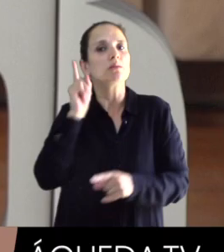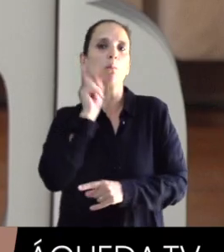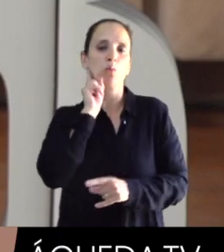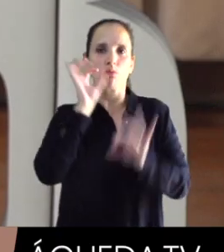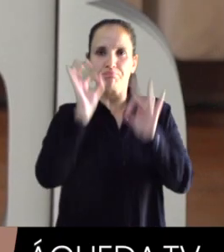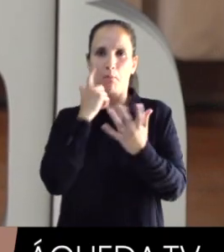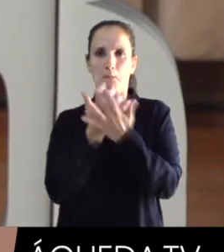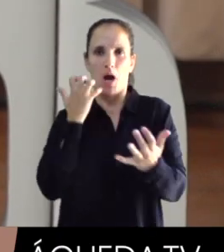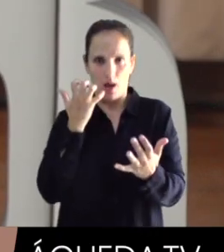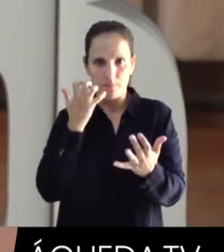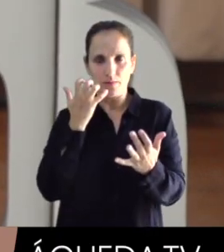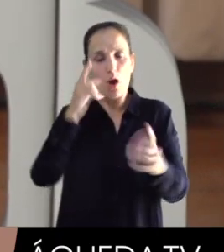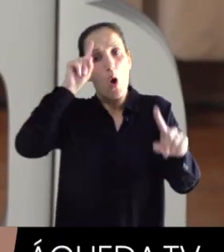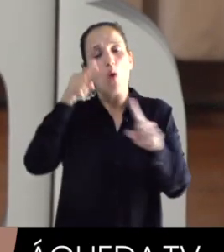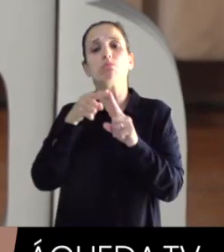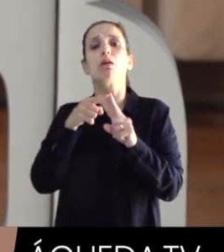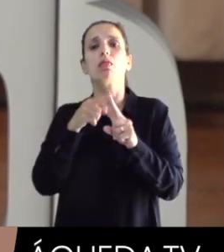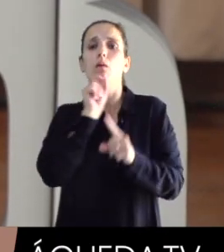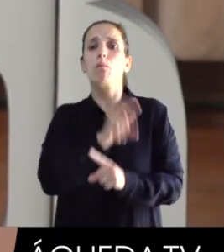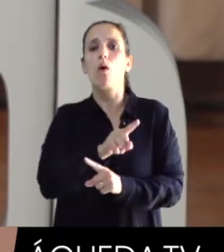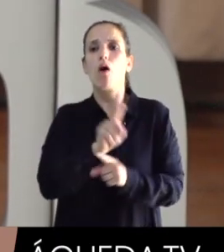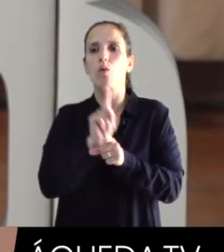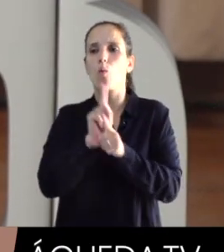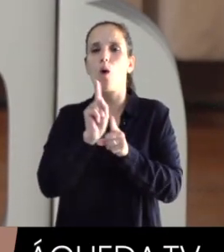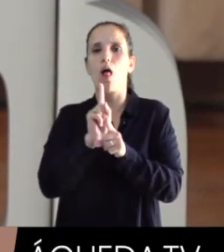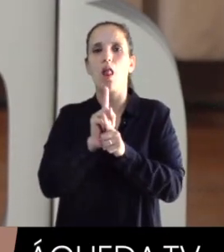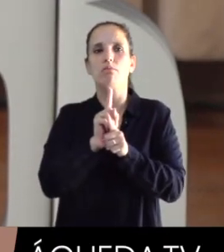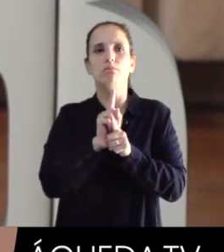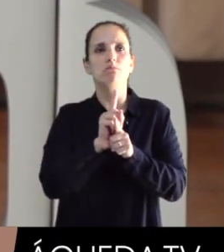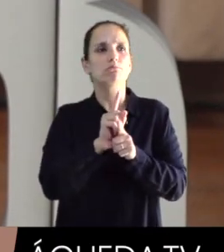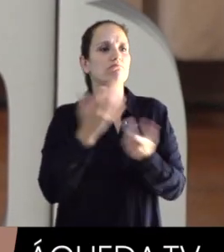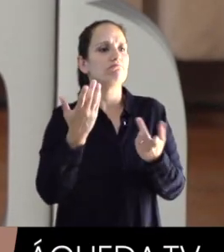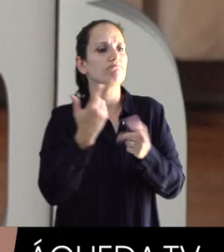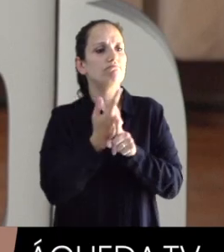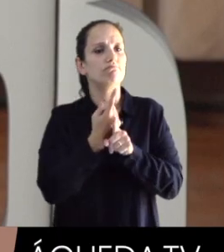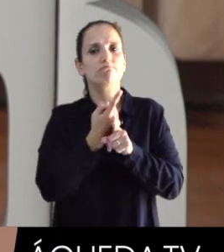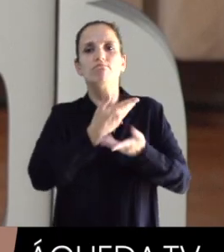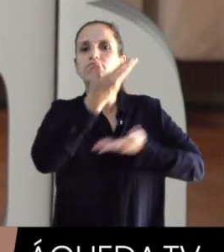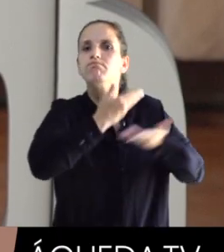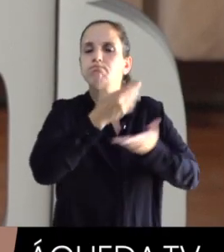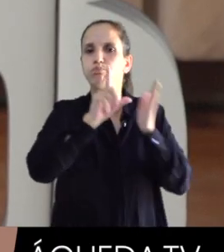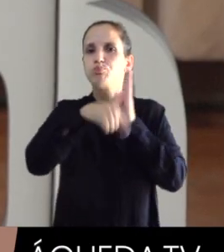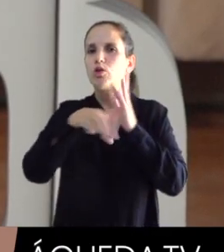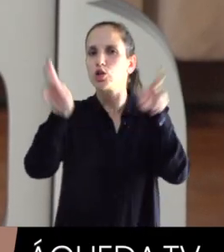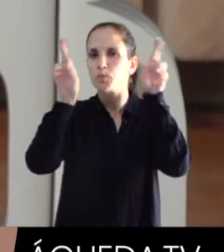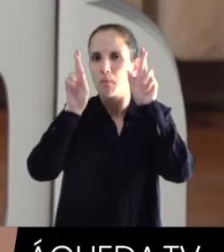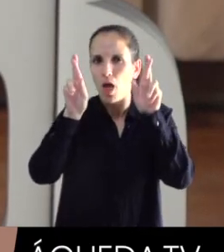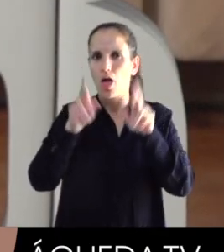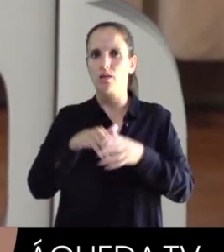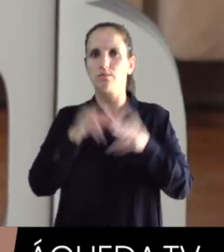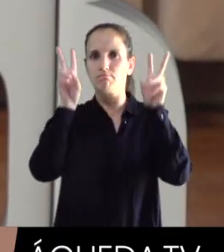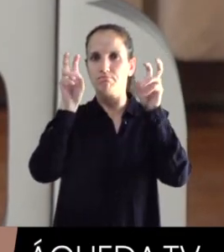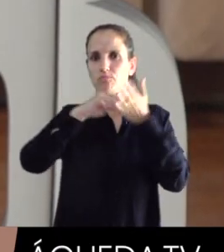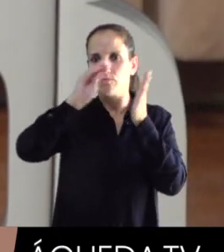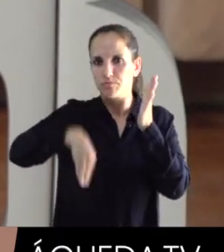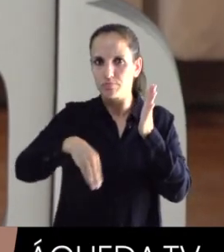determinante, para que se possam dar corporização a uma coisa que se chama o projeto Esperança,